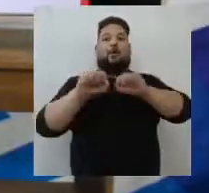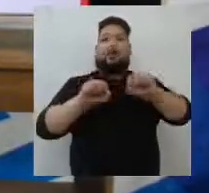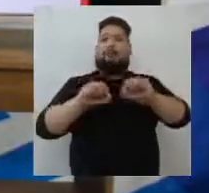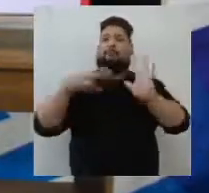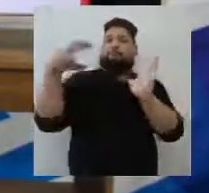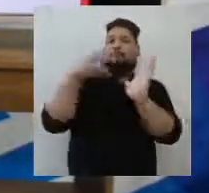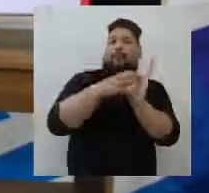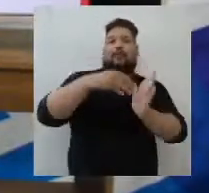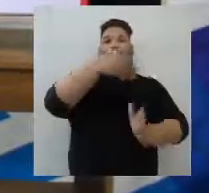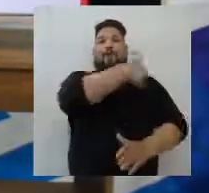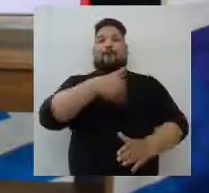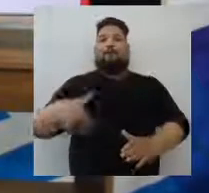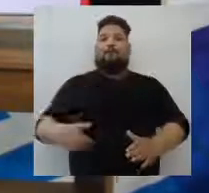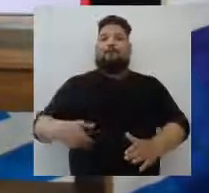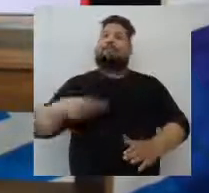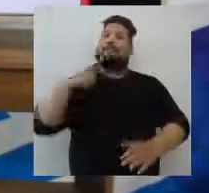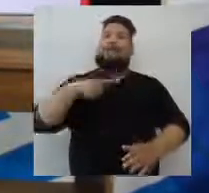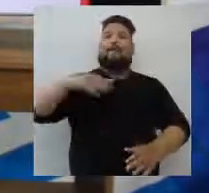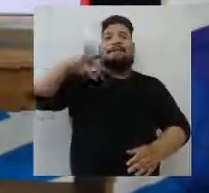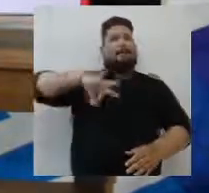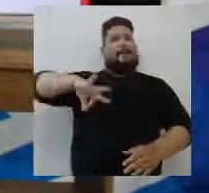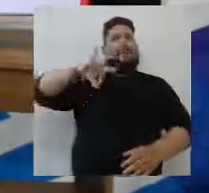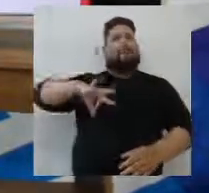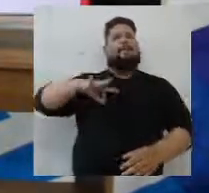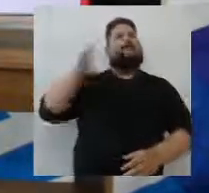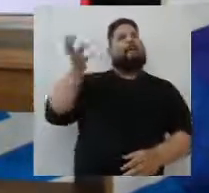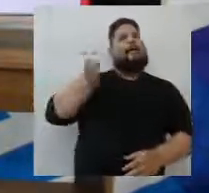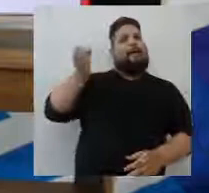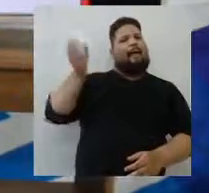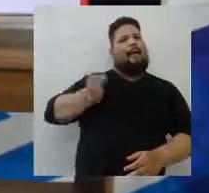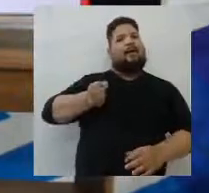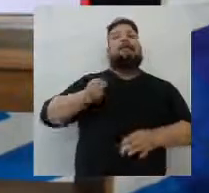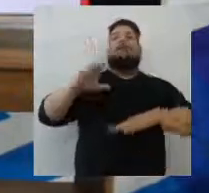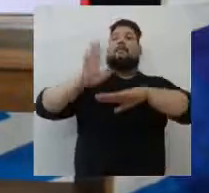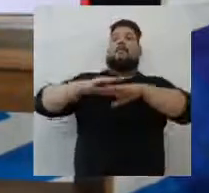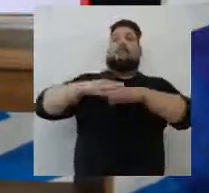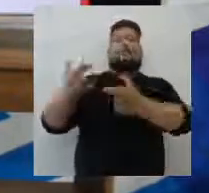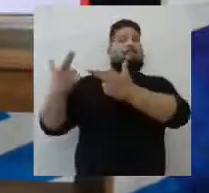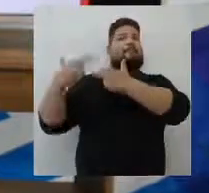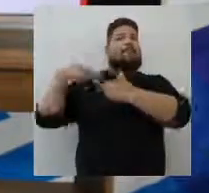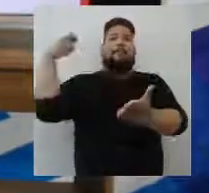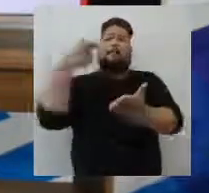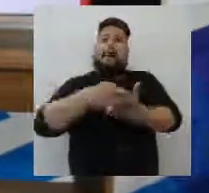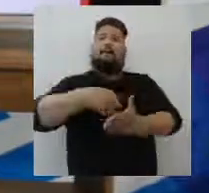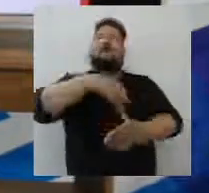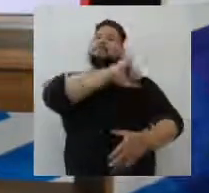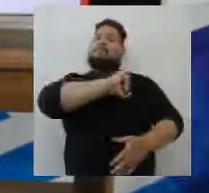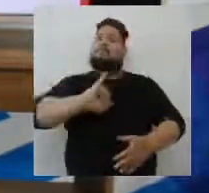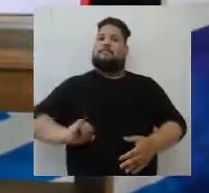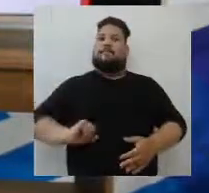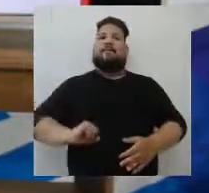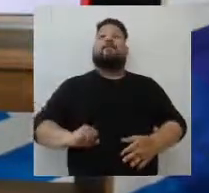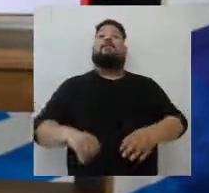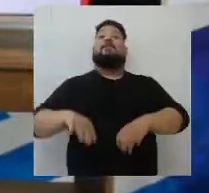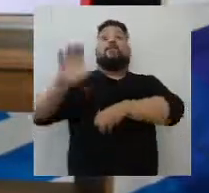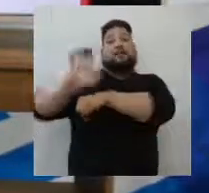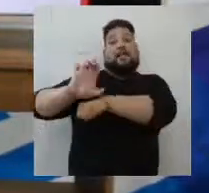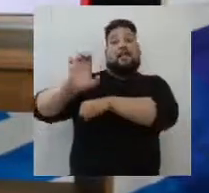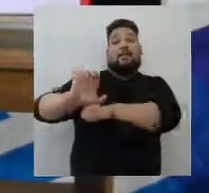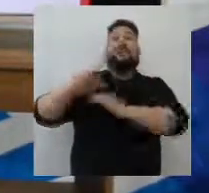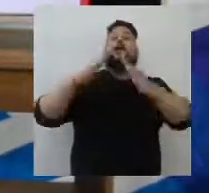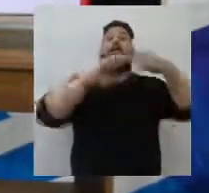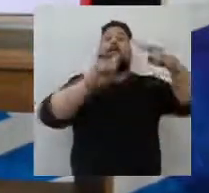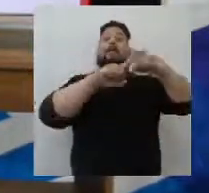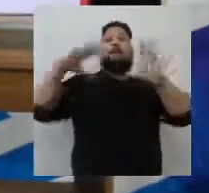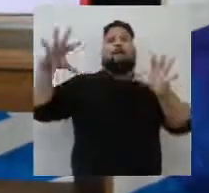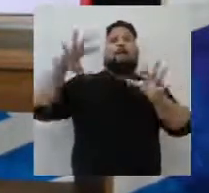Recebia, inclusive, salário do Império. Para você ver que essa ligação entre Estado e Igreja vem lá